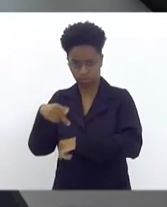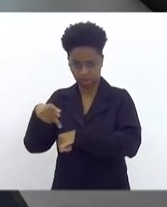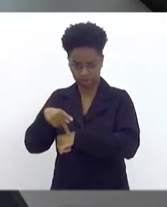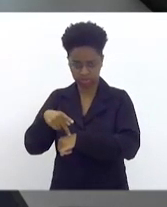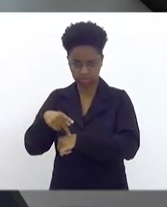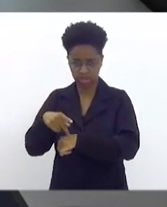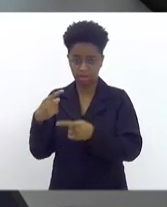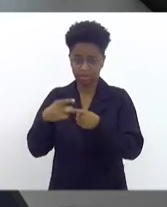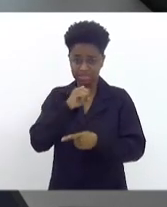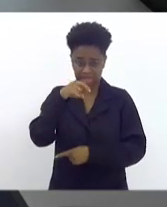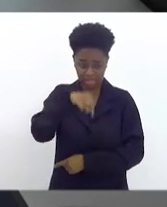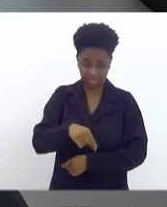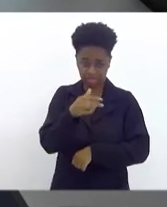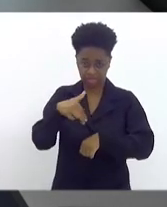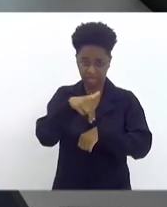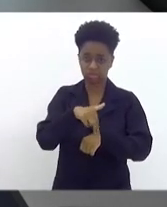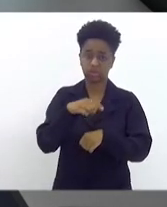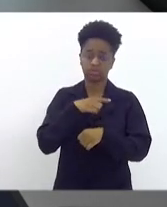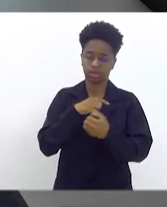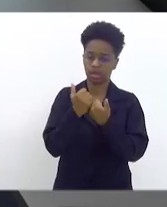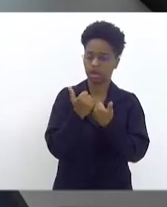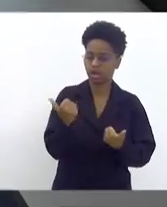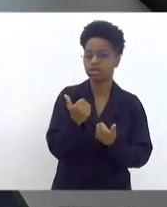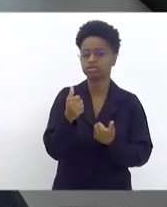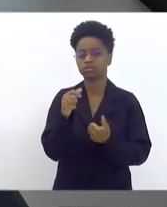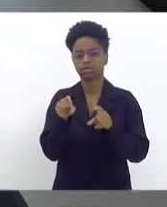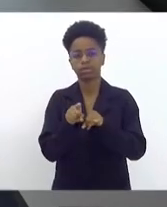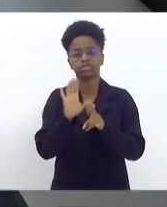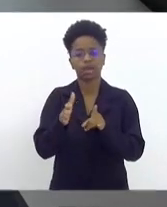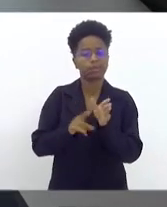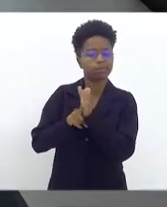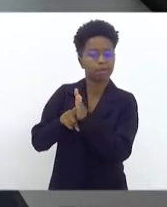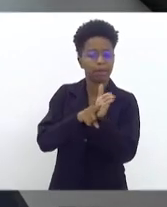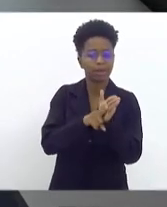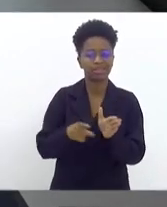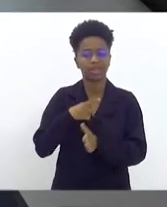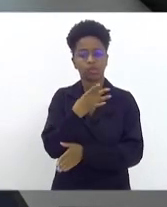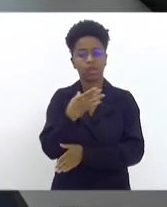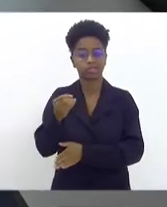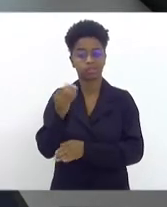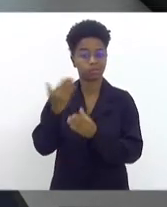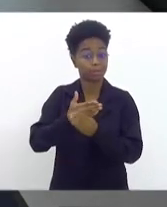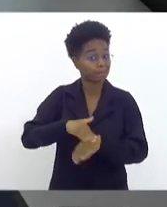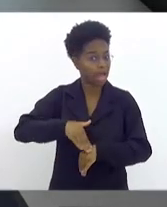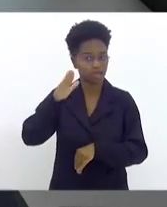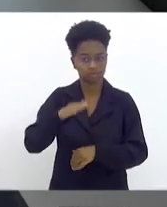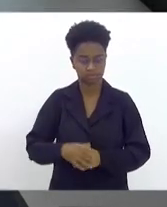com os nacionais a gente, através da nossa assessoria, começou já a levantar mais de 400 processos.